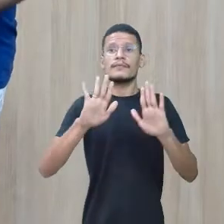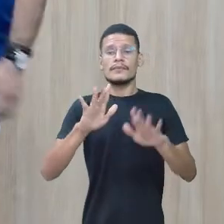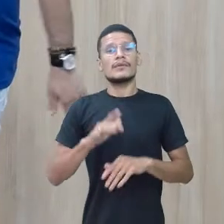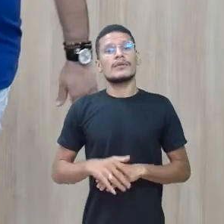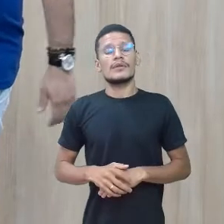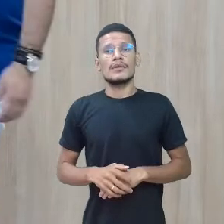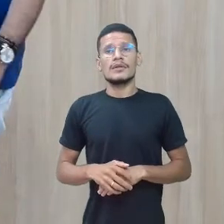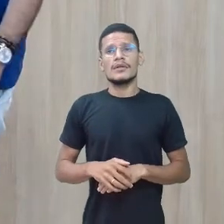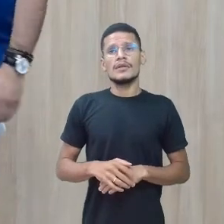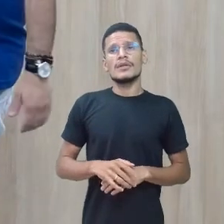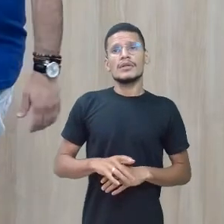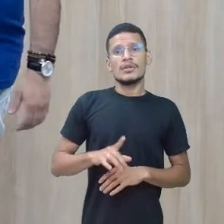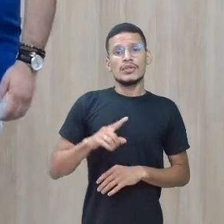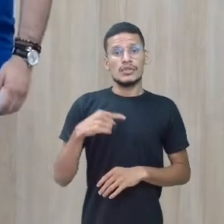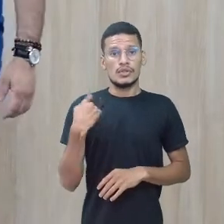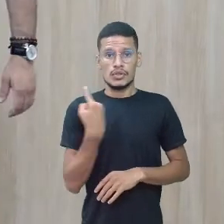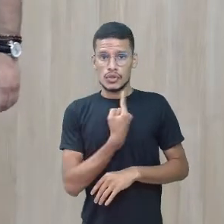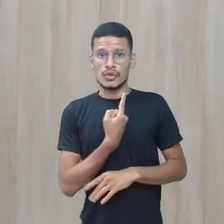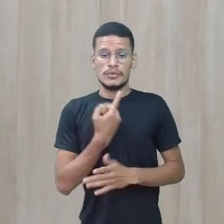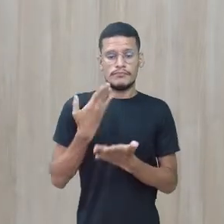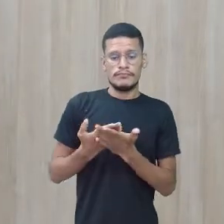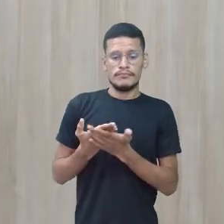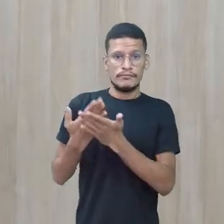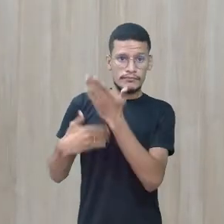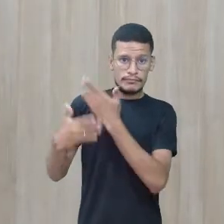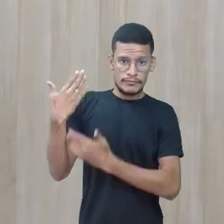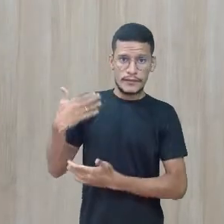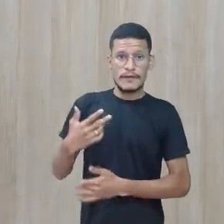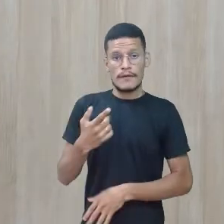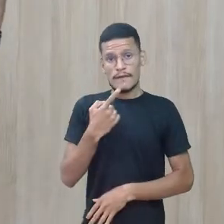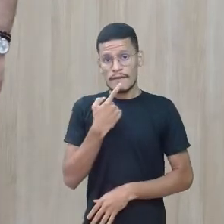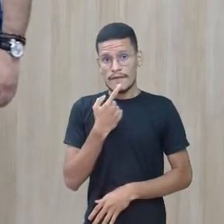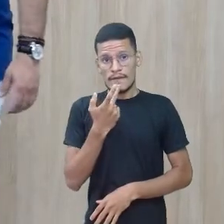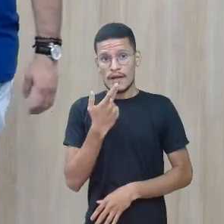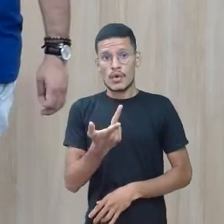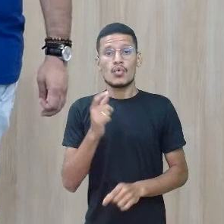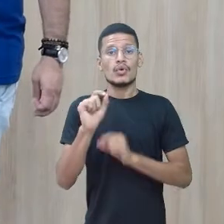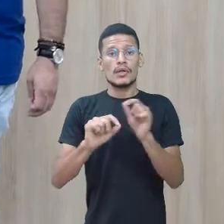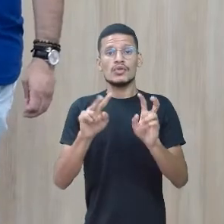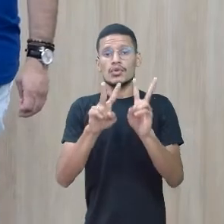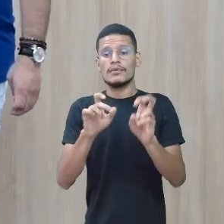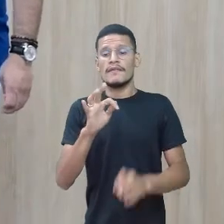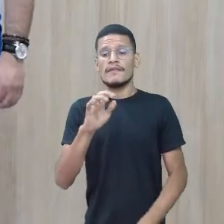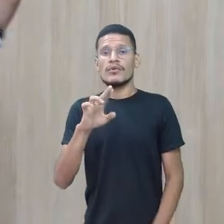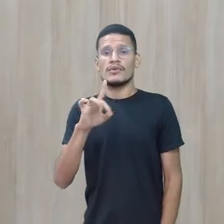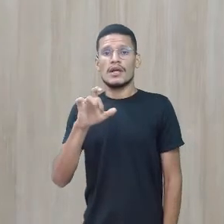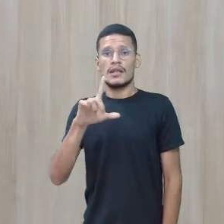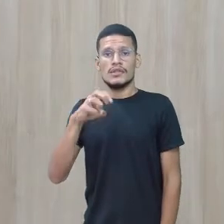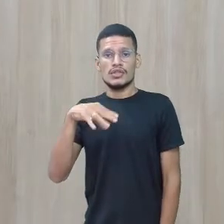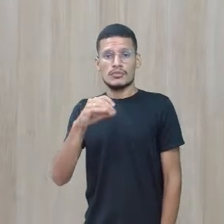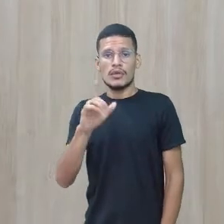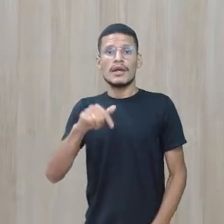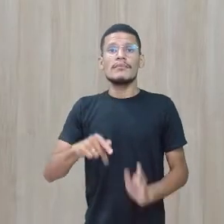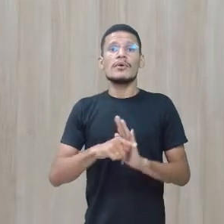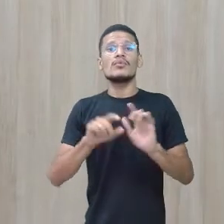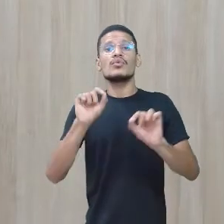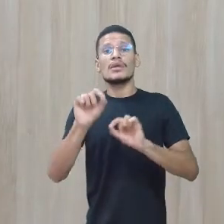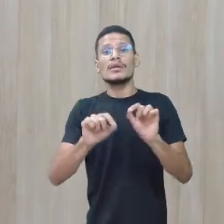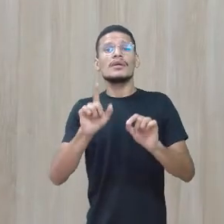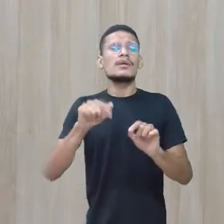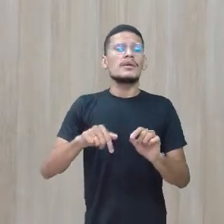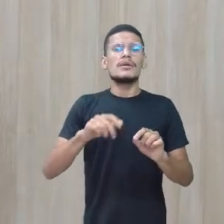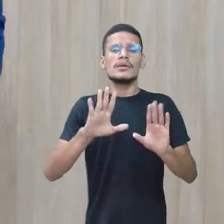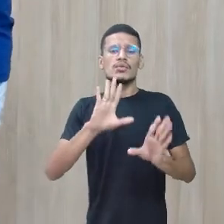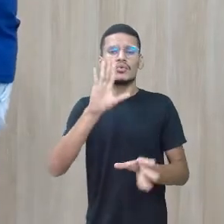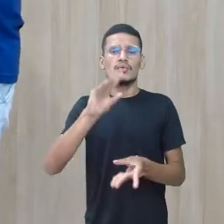gente viu, né, na aula passada que o feudalismo, né, ele é o quê? É uma síntese, ou seja, é